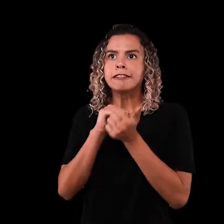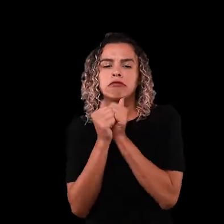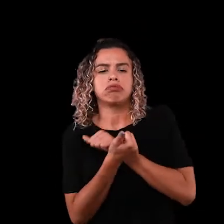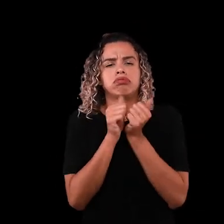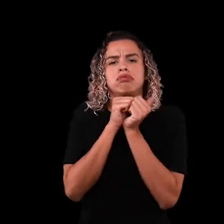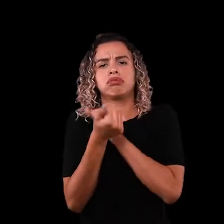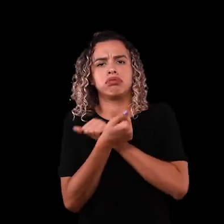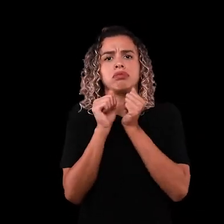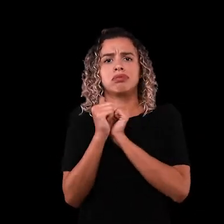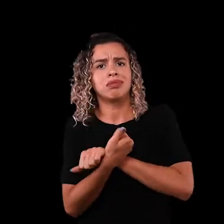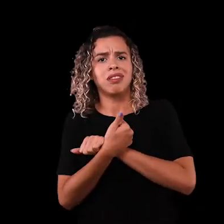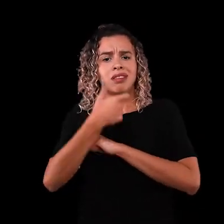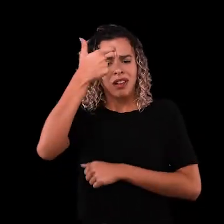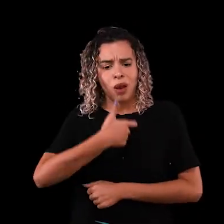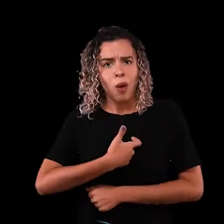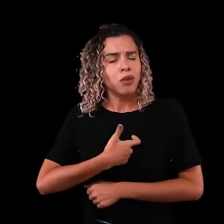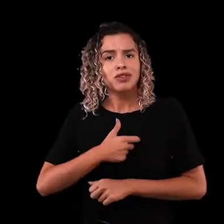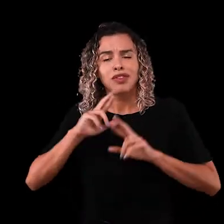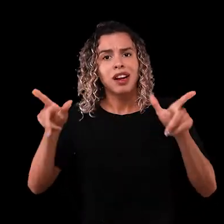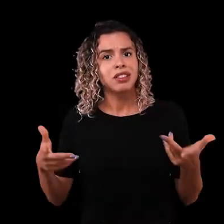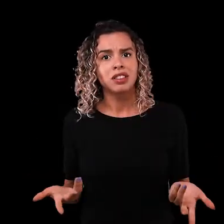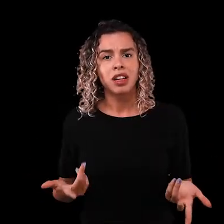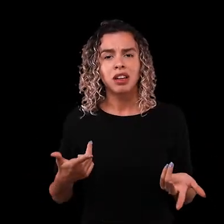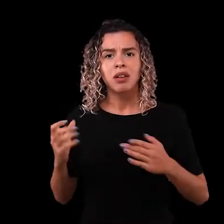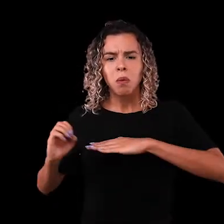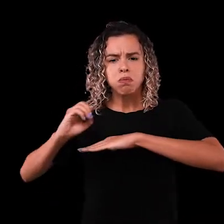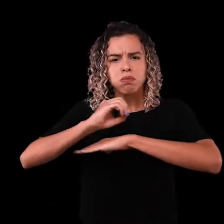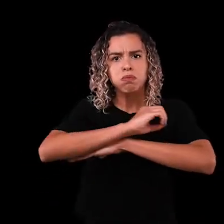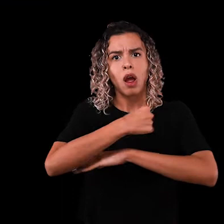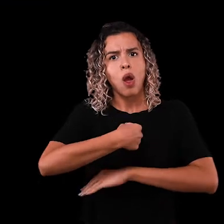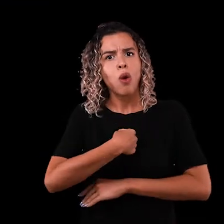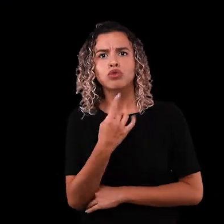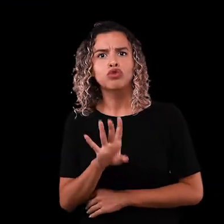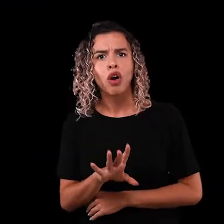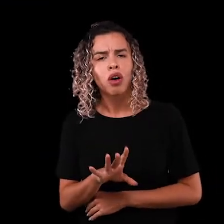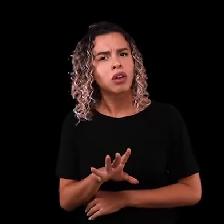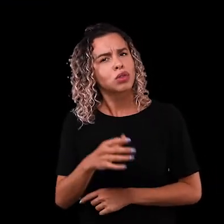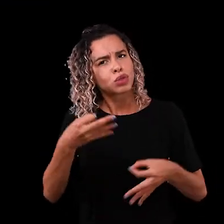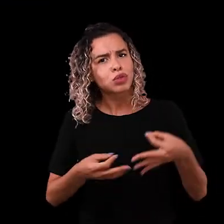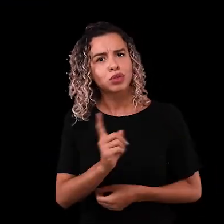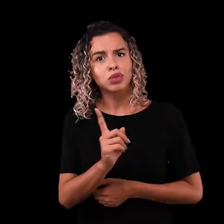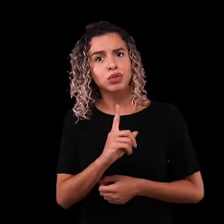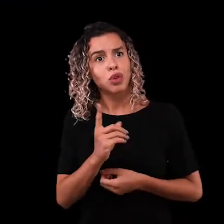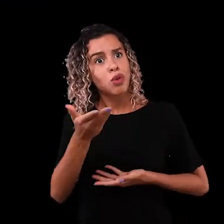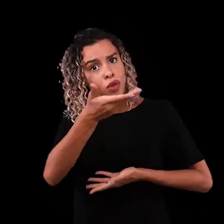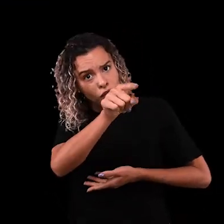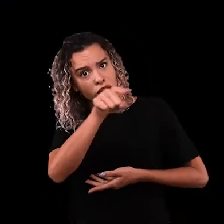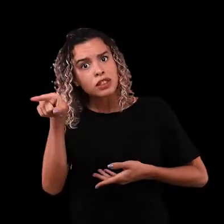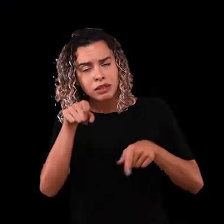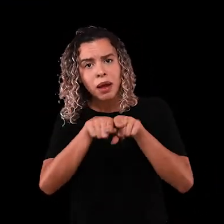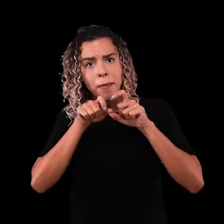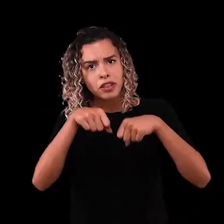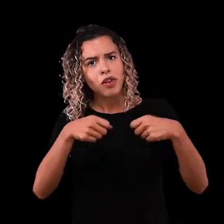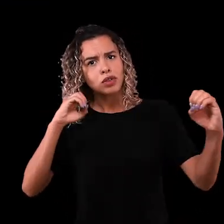função de sermos algo que não somos. Não é justo termos que atravessar a ponte toda. Ambos os lados devem se esforçar para nós nos